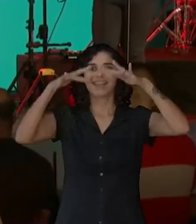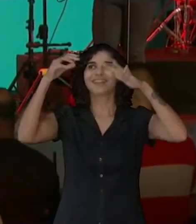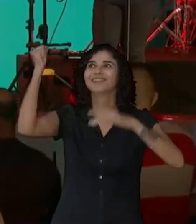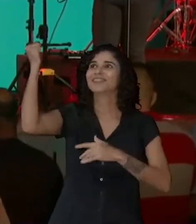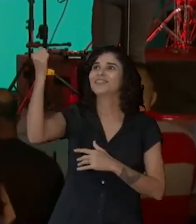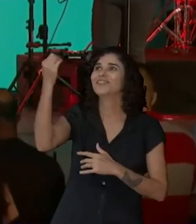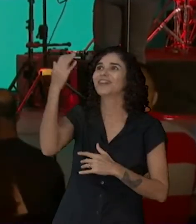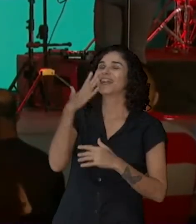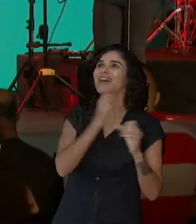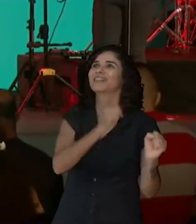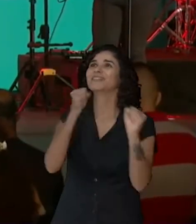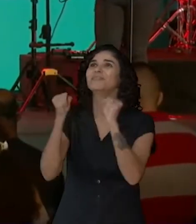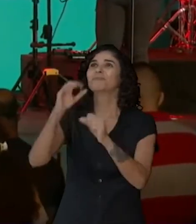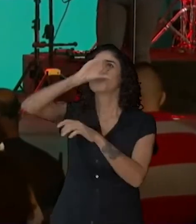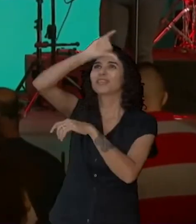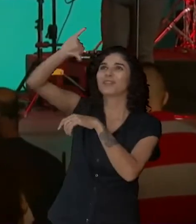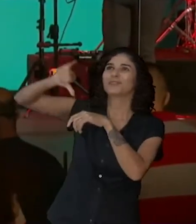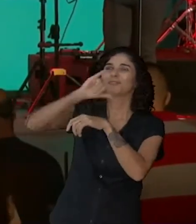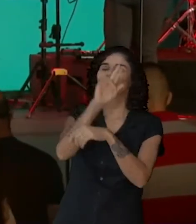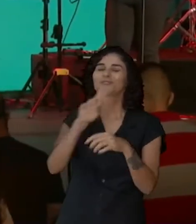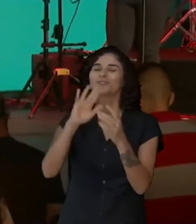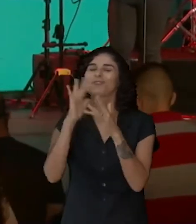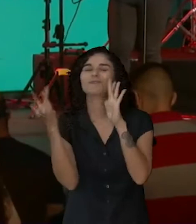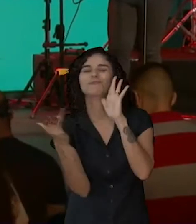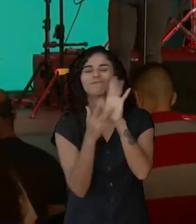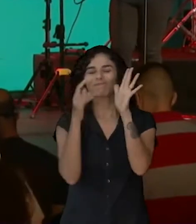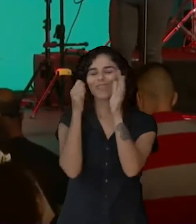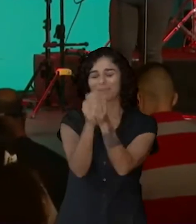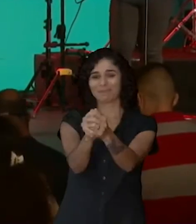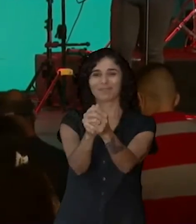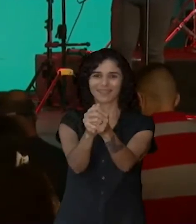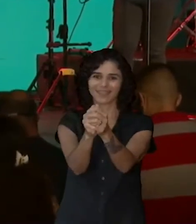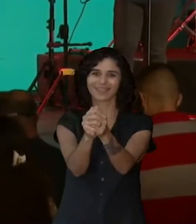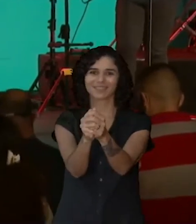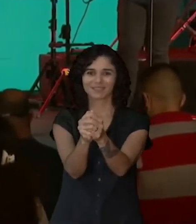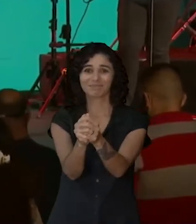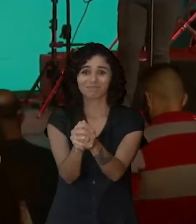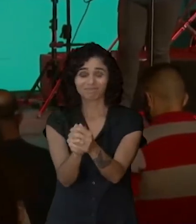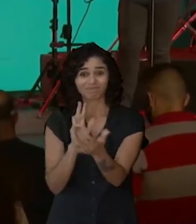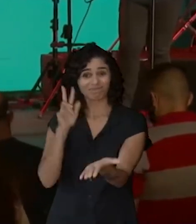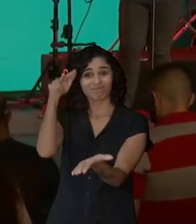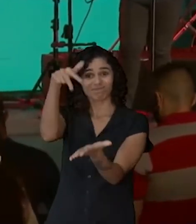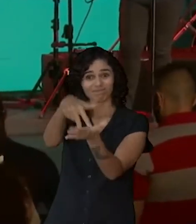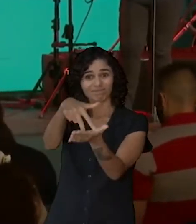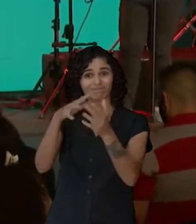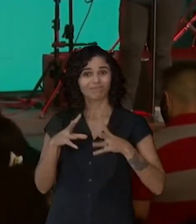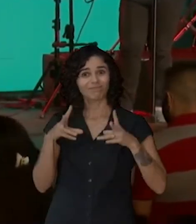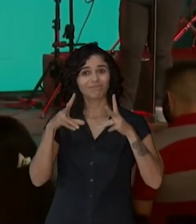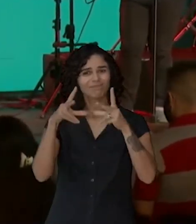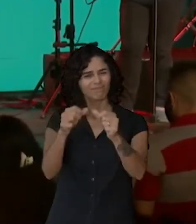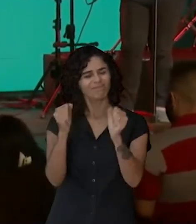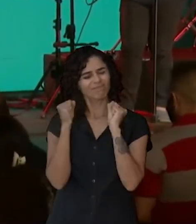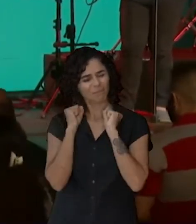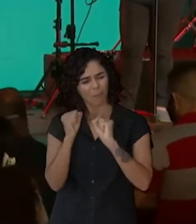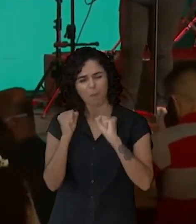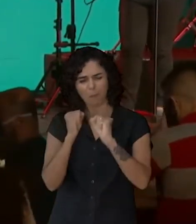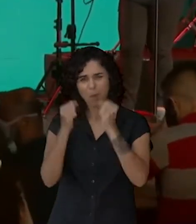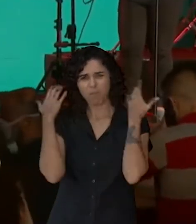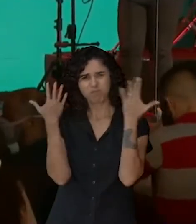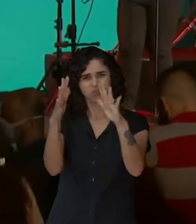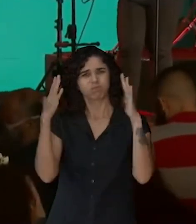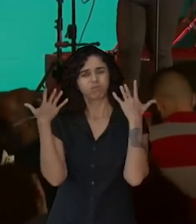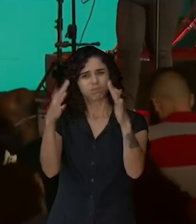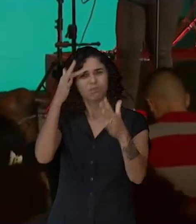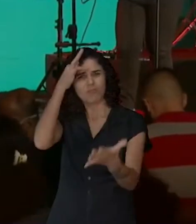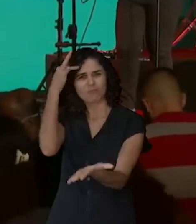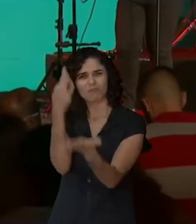com tua unção, em nome de Jesus, amém. Vamos todos ficar em pé. Eu queria que você desse um forte aplauso pela